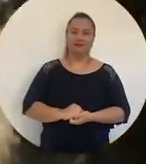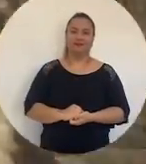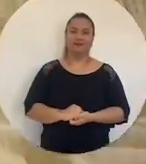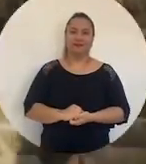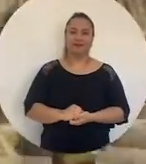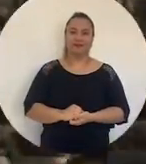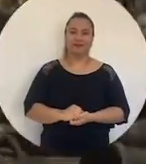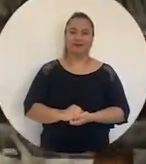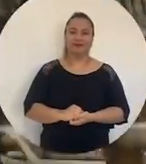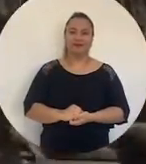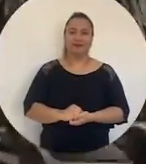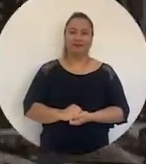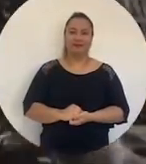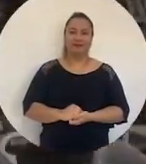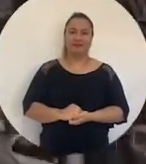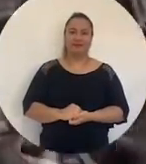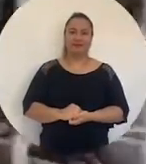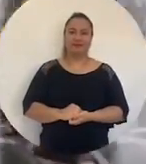garantidos.